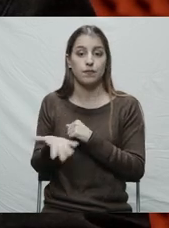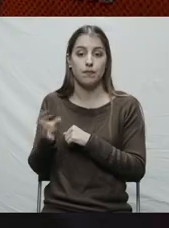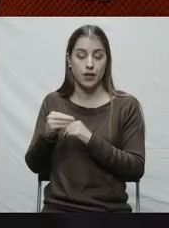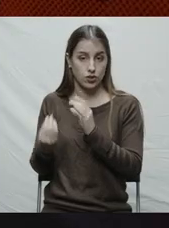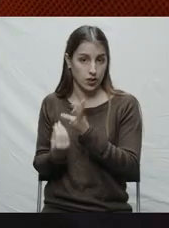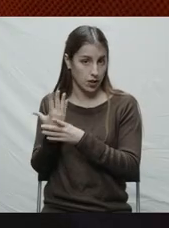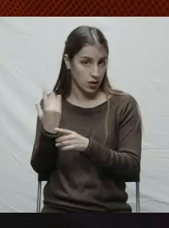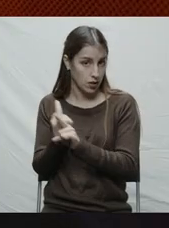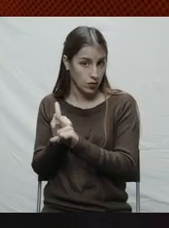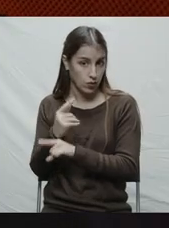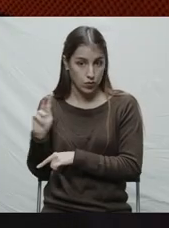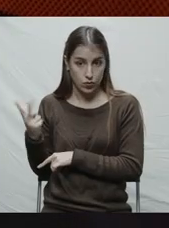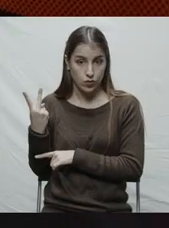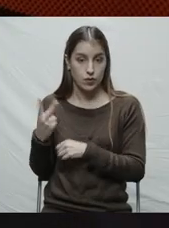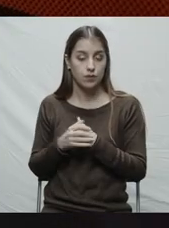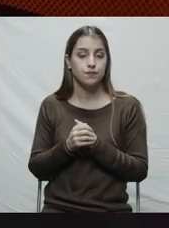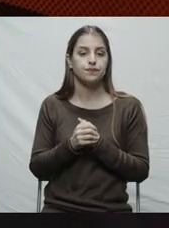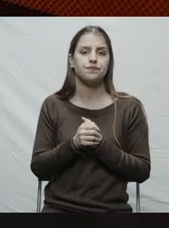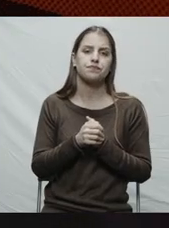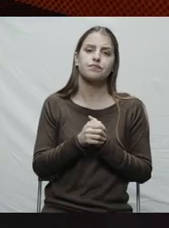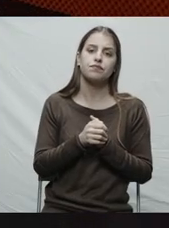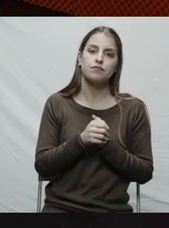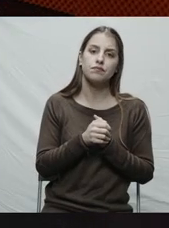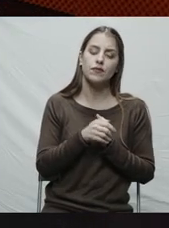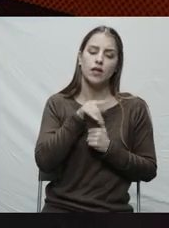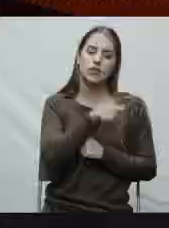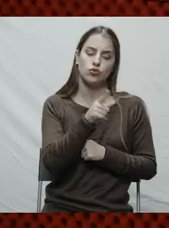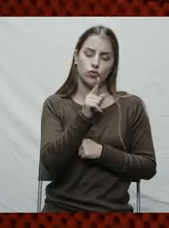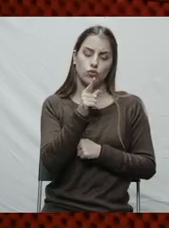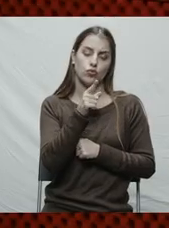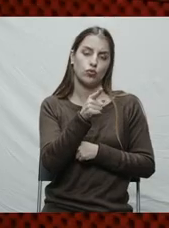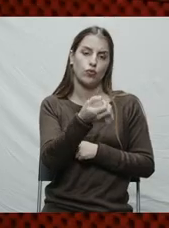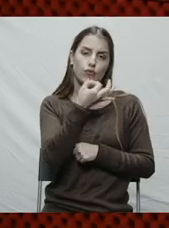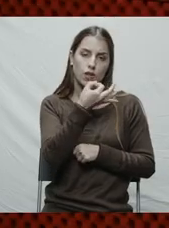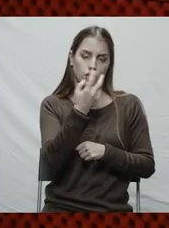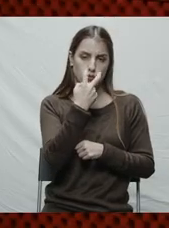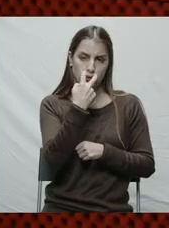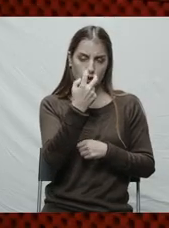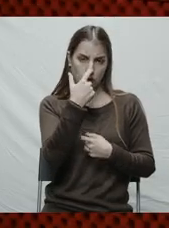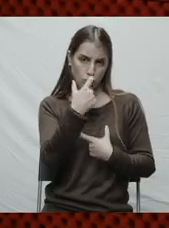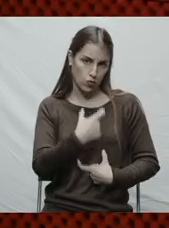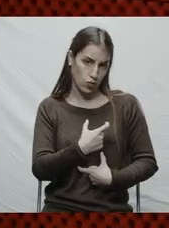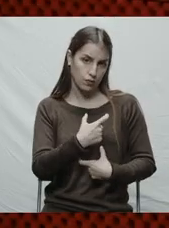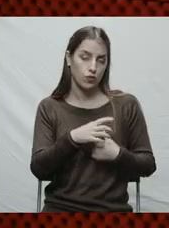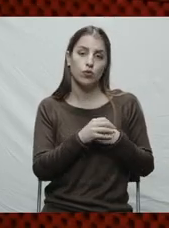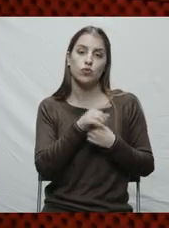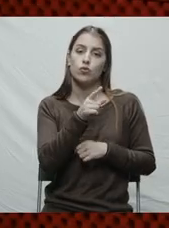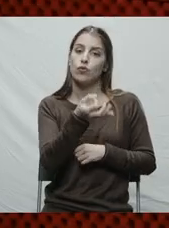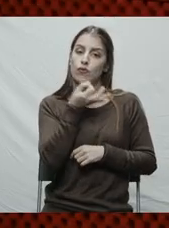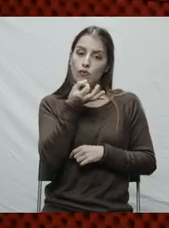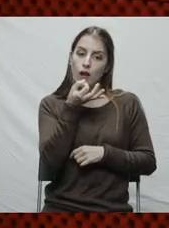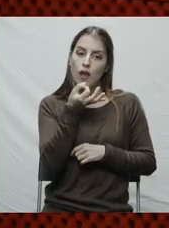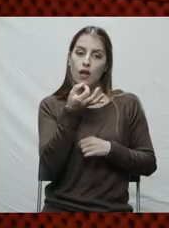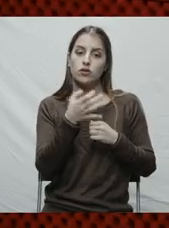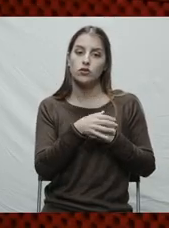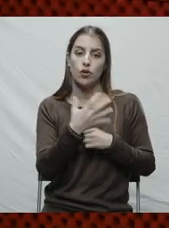De criadores em conjunto. Sim, de criadores em conjunto. E isto que falas da curiosidade sobre o corpo, vá, tu falavas também do